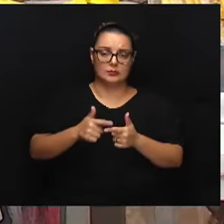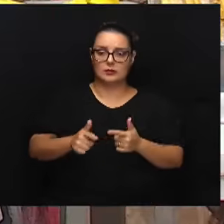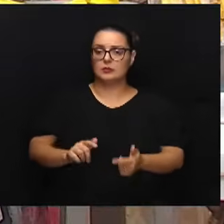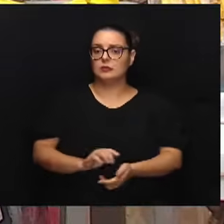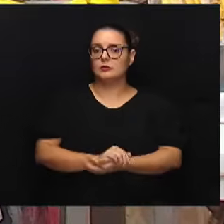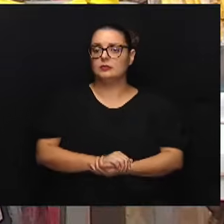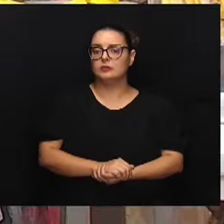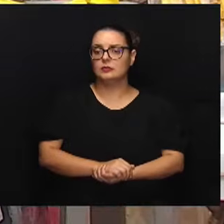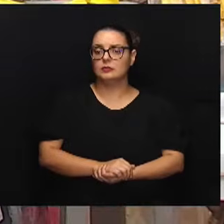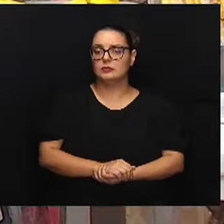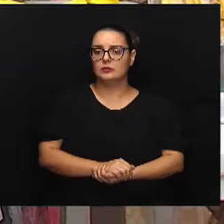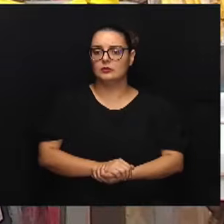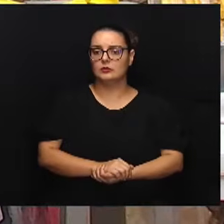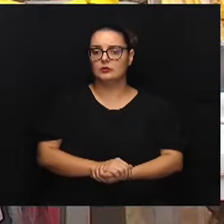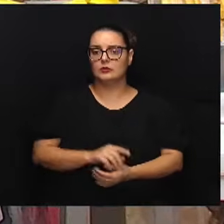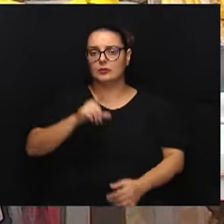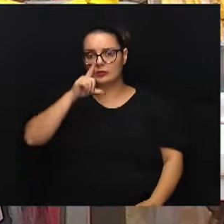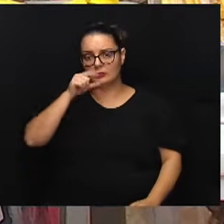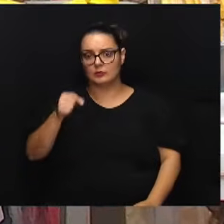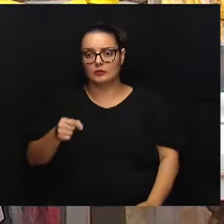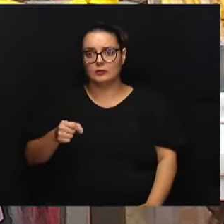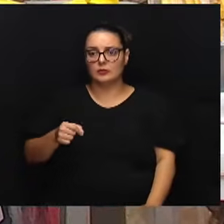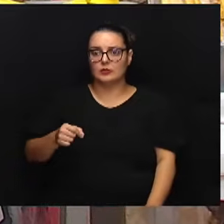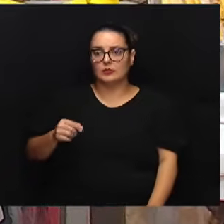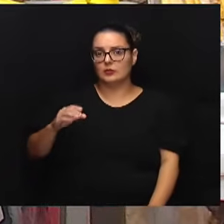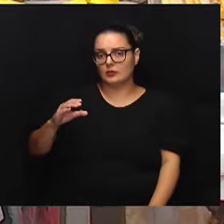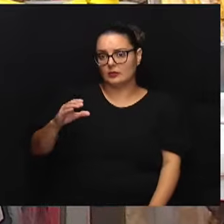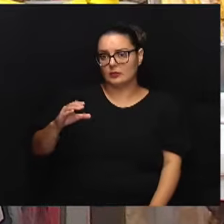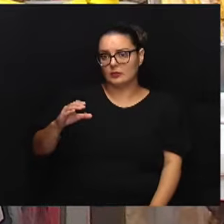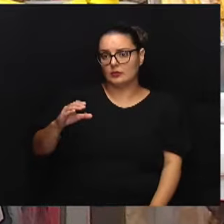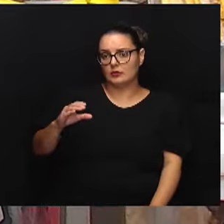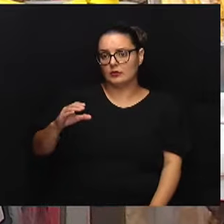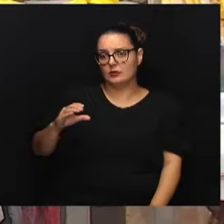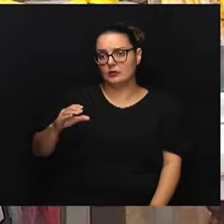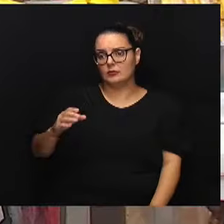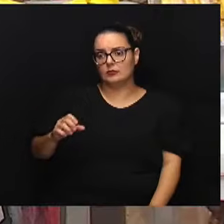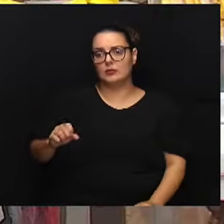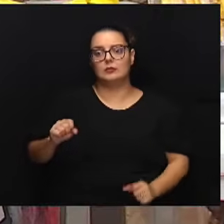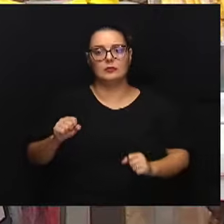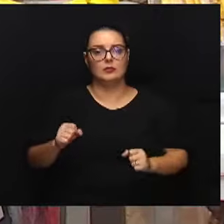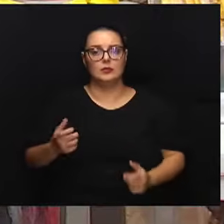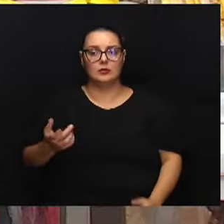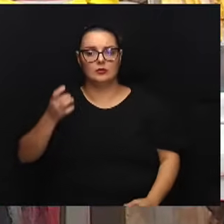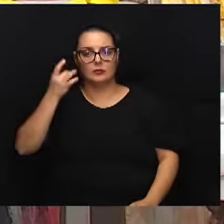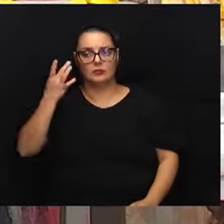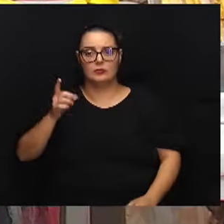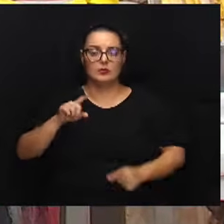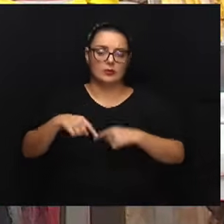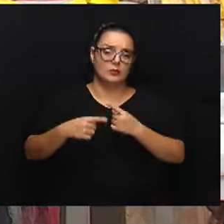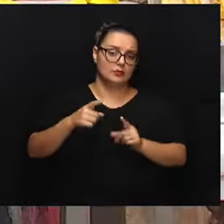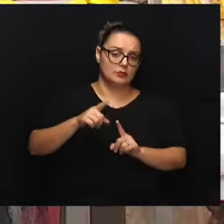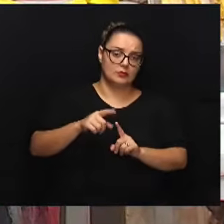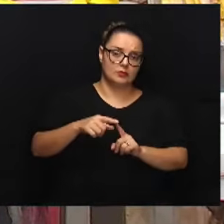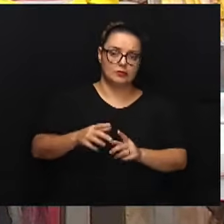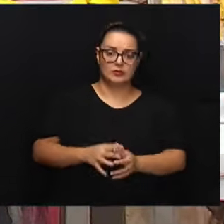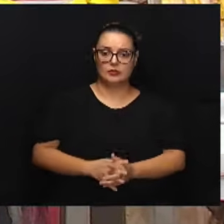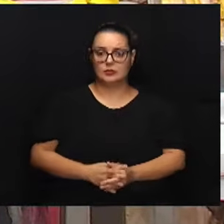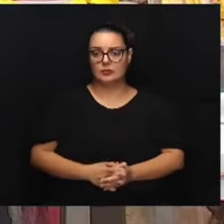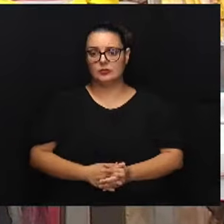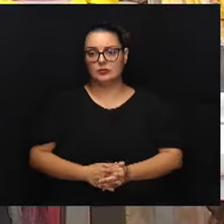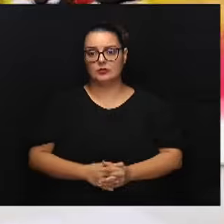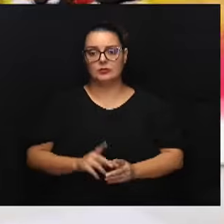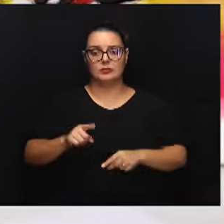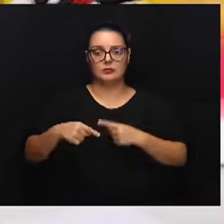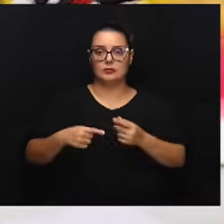É que o tucano me veio na mente por conta da letra C, então já facilitou, mas a gente pode trabalhar outros tipos de desenho,